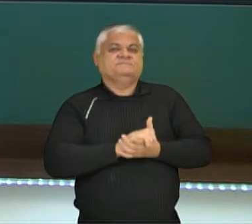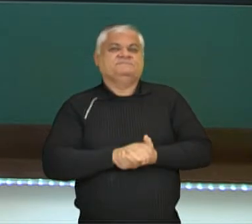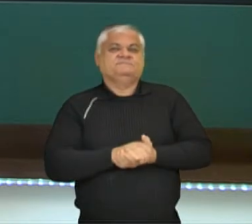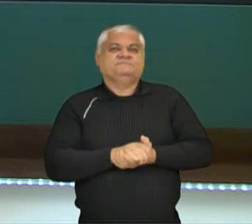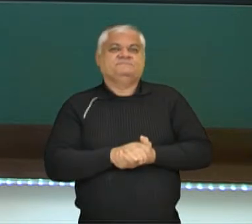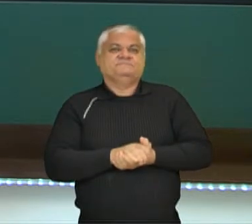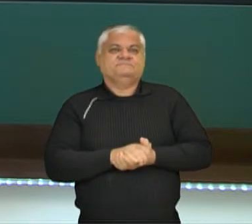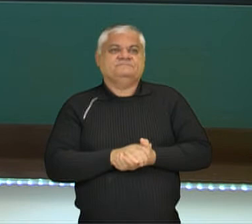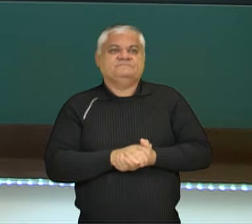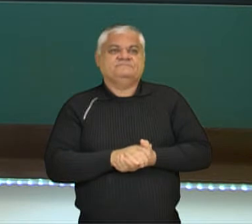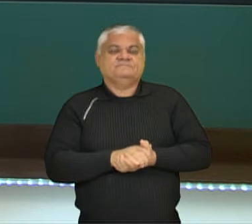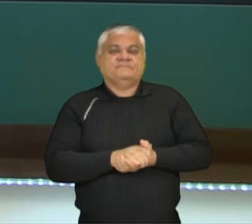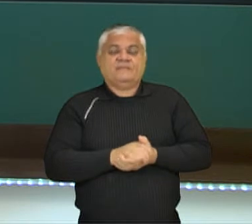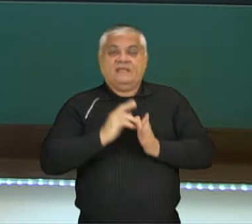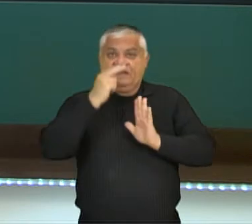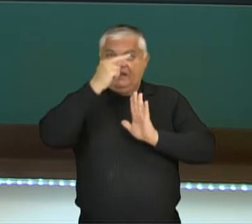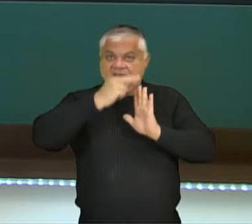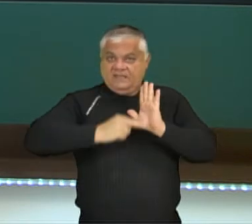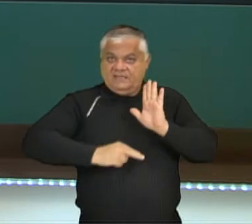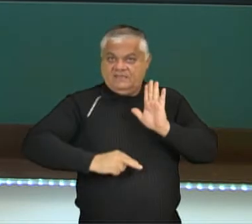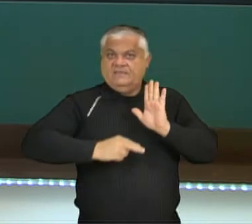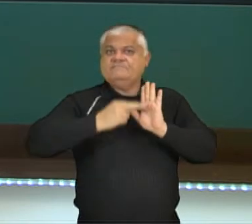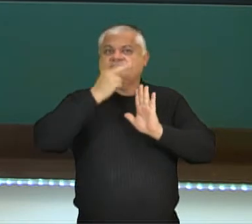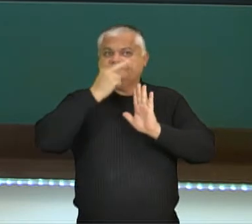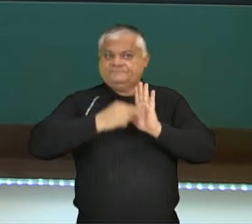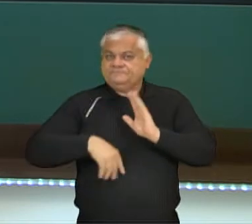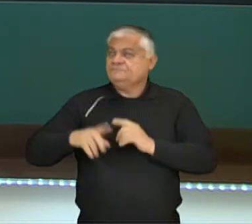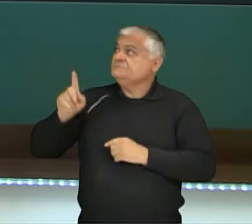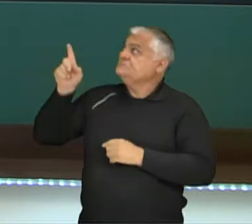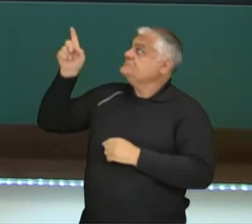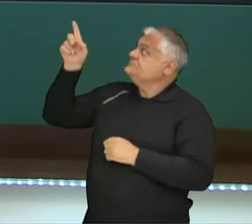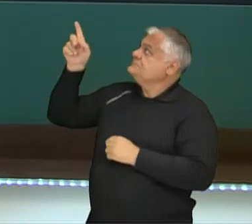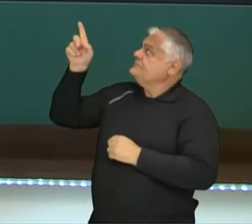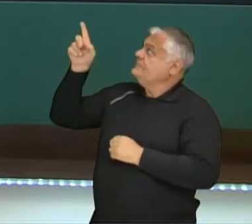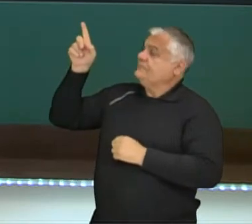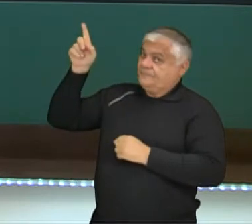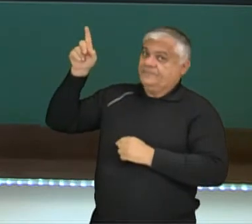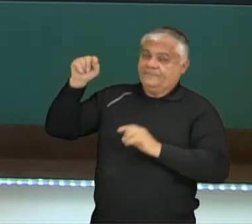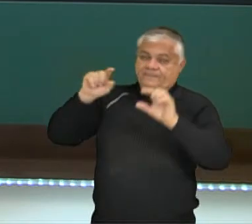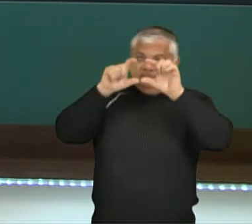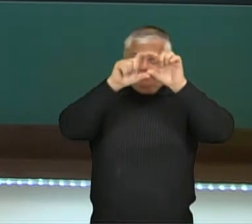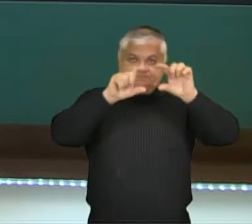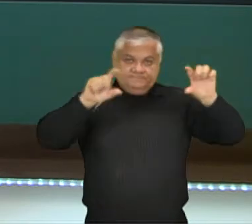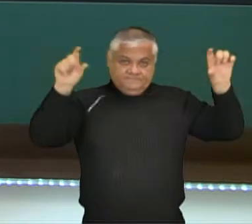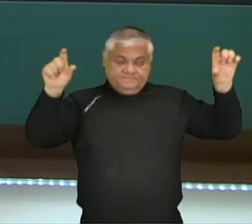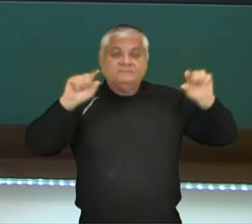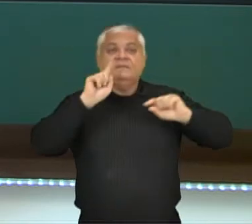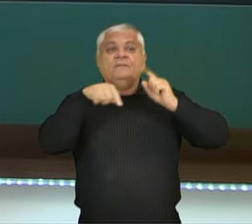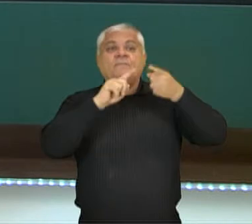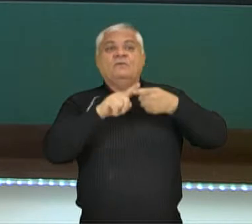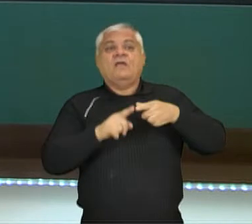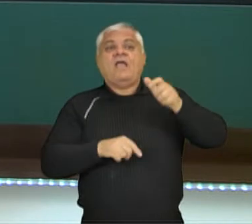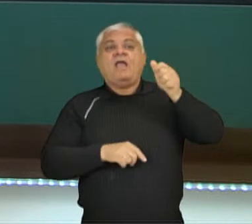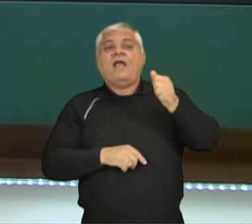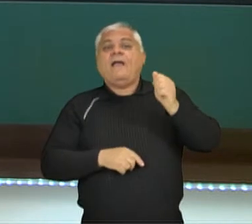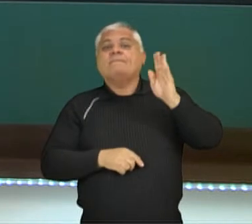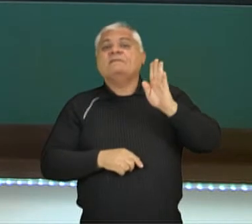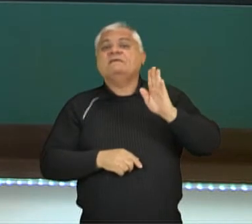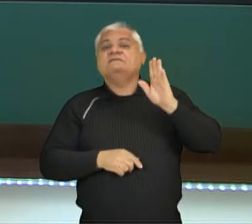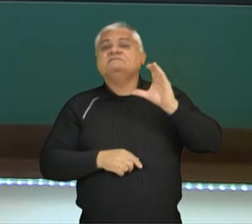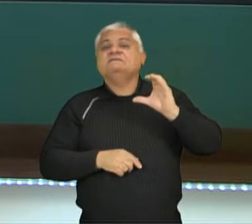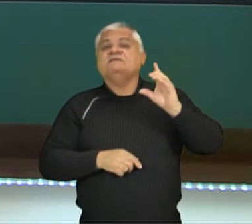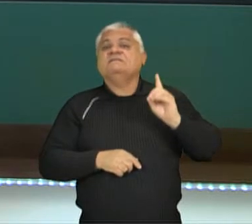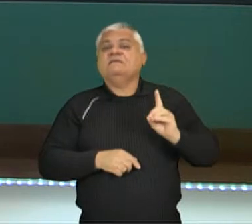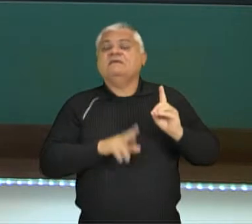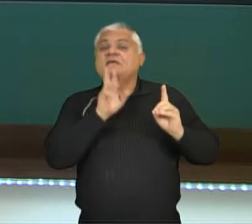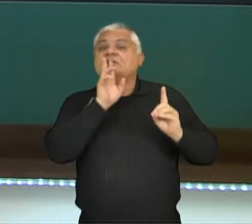você. Eu quero que você leia, né, o enunciado, as alternativas e responda. Vai